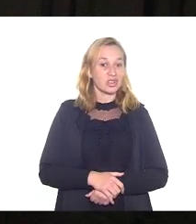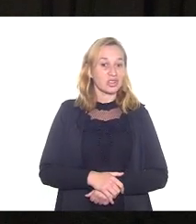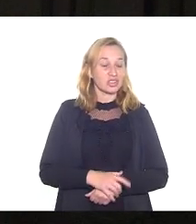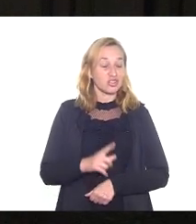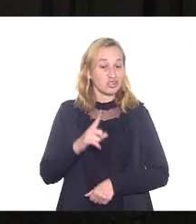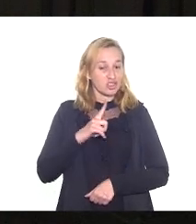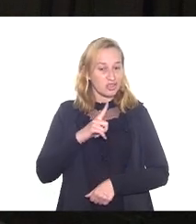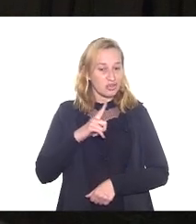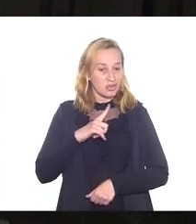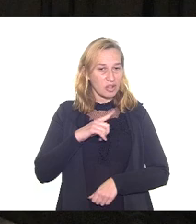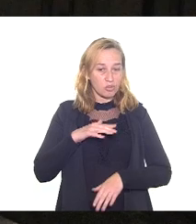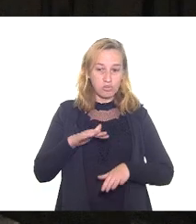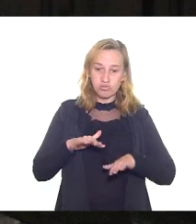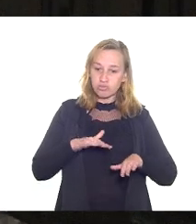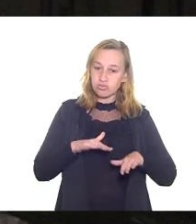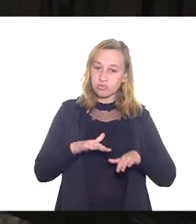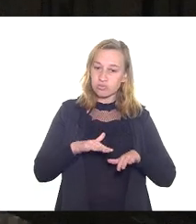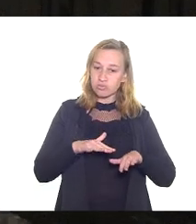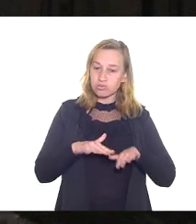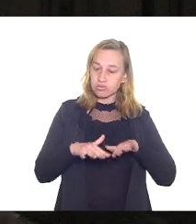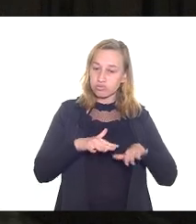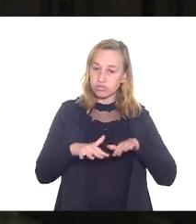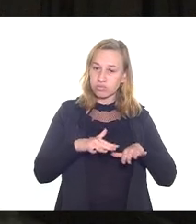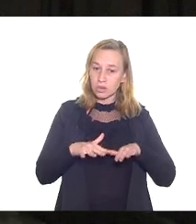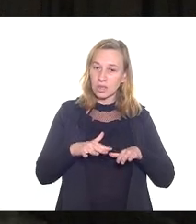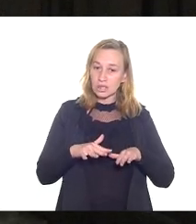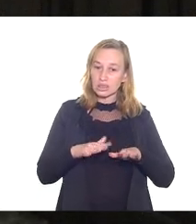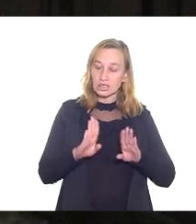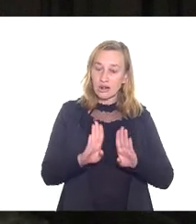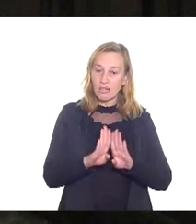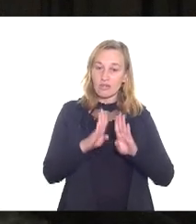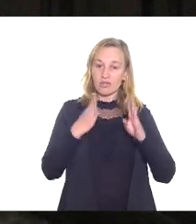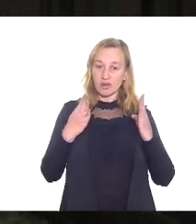tivemos uma manifestação na porta